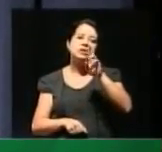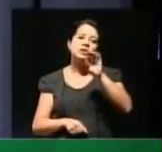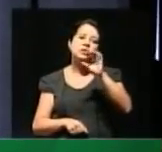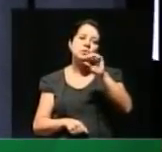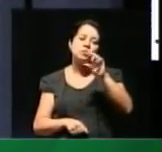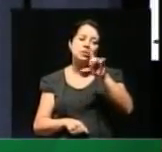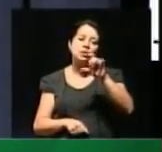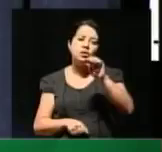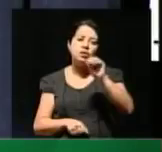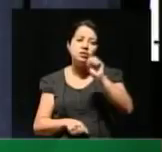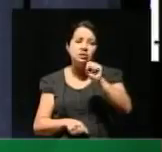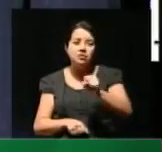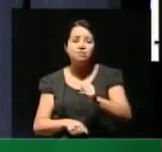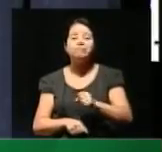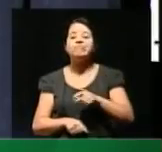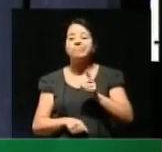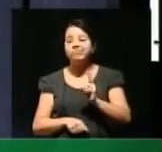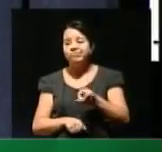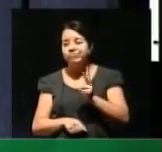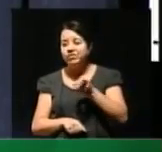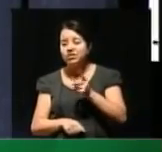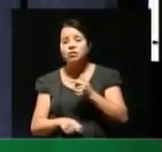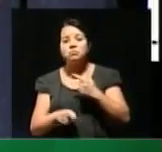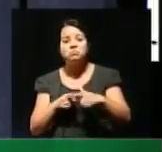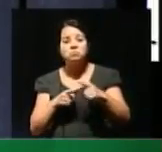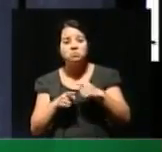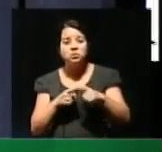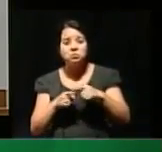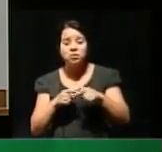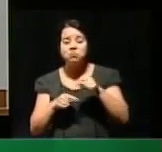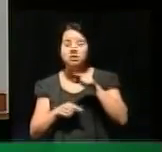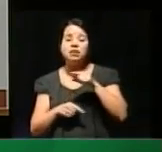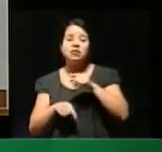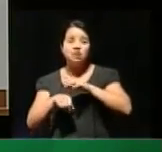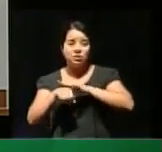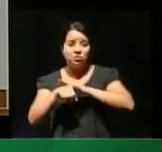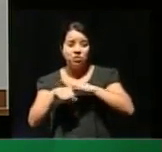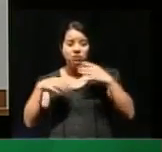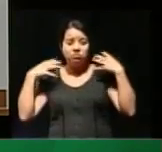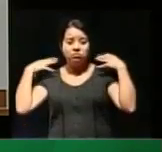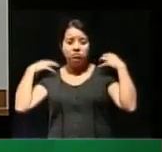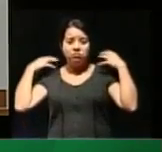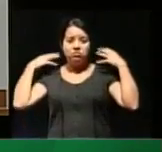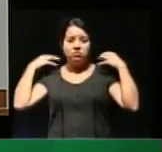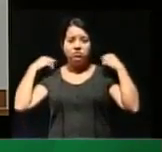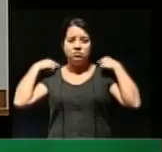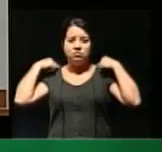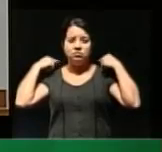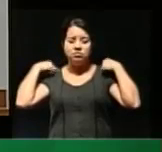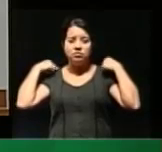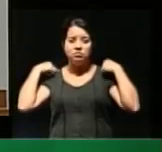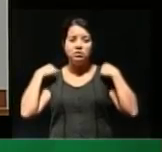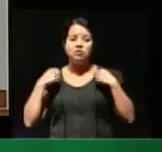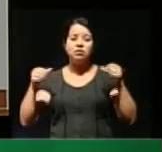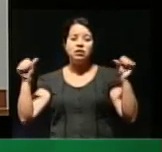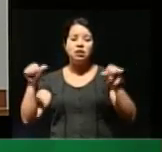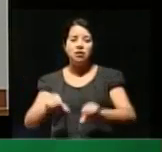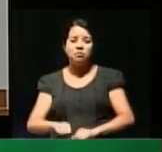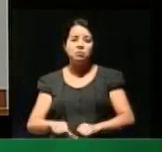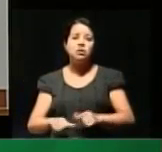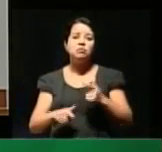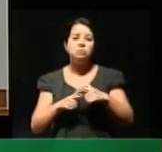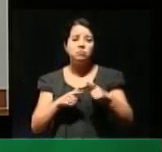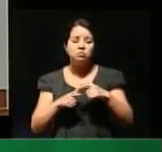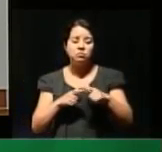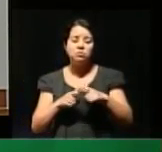causa de morte por AIDS, né? Já falei isso anteriormente. Próximo. Alguns slides eu trouxe para deixar